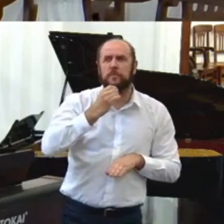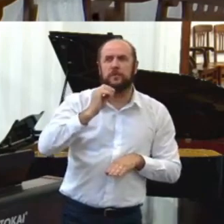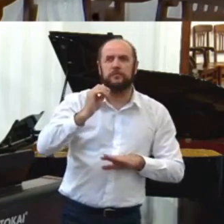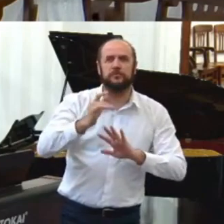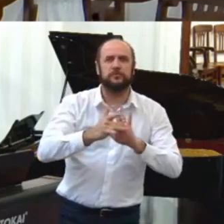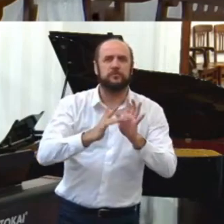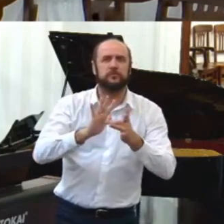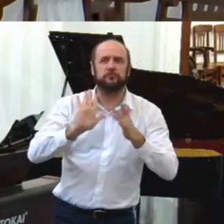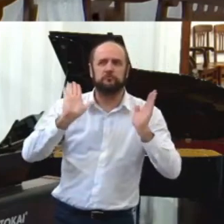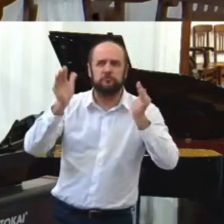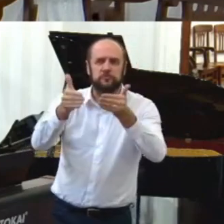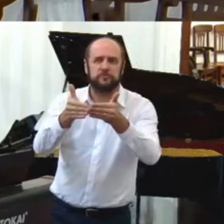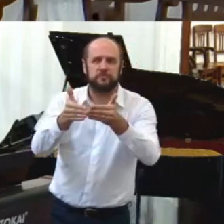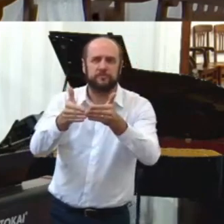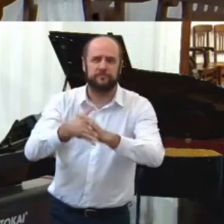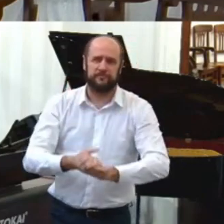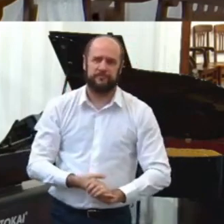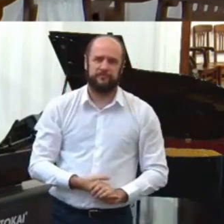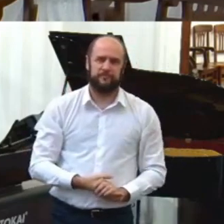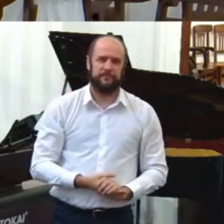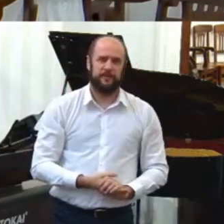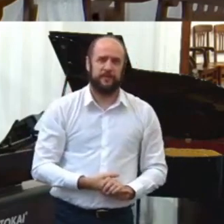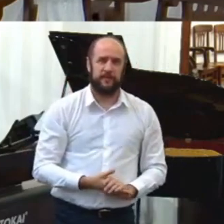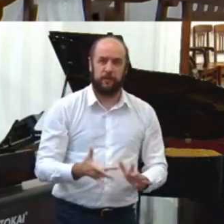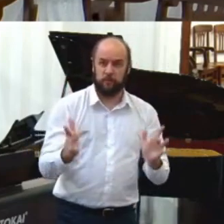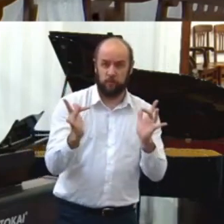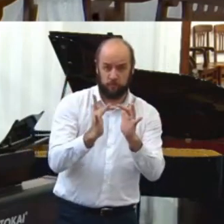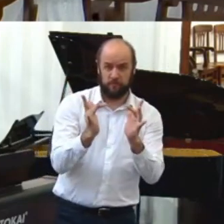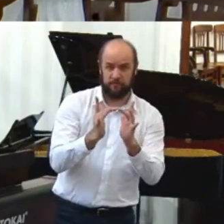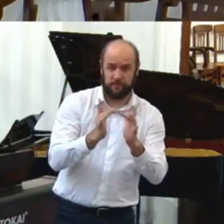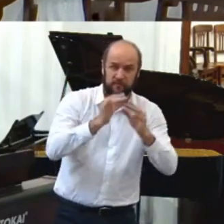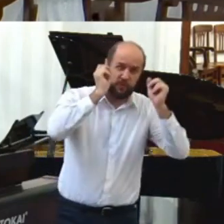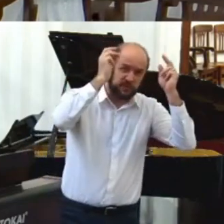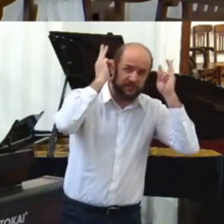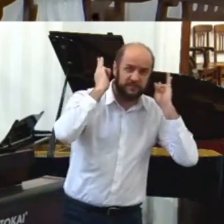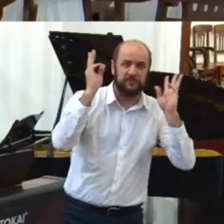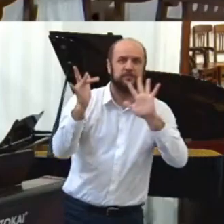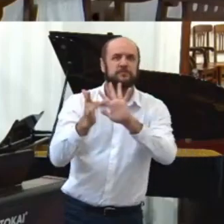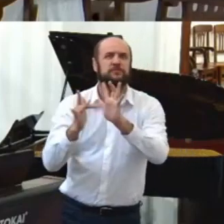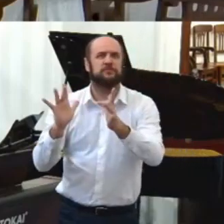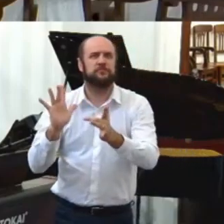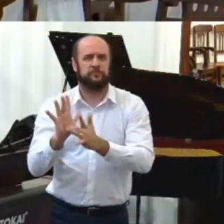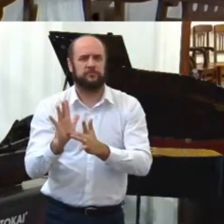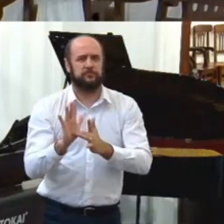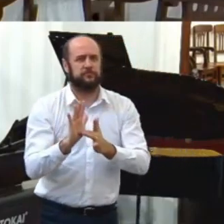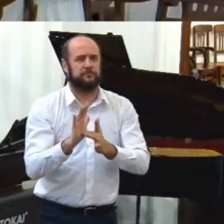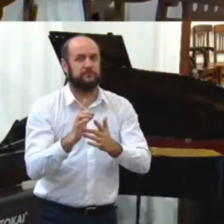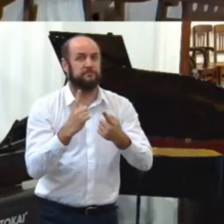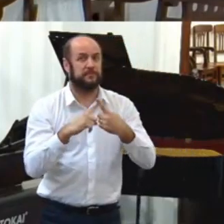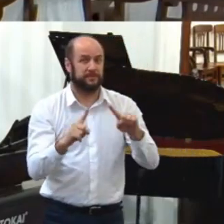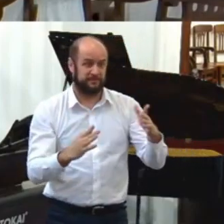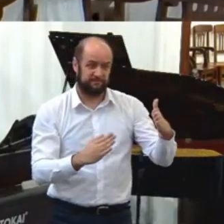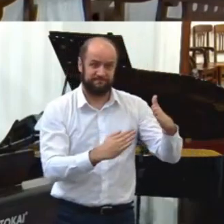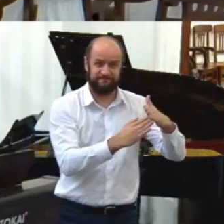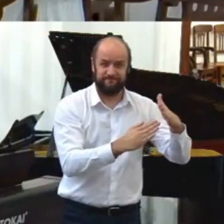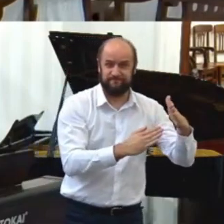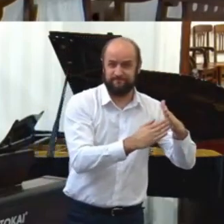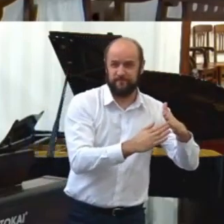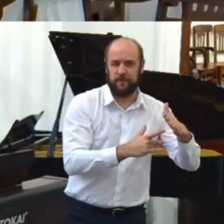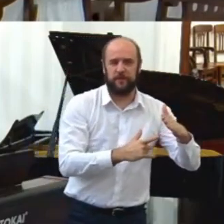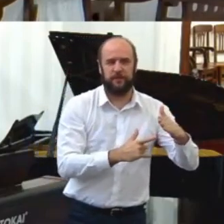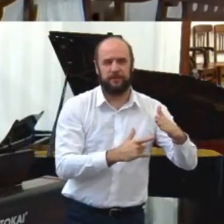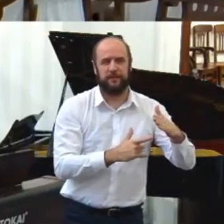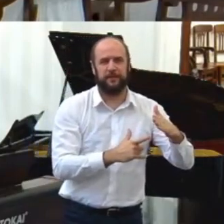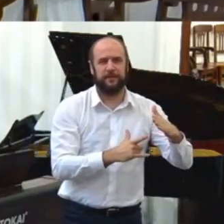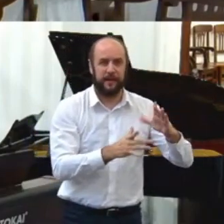Cristo. Por isso Moisés é um tipo, ele vai até um determinado limite, ele